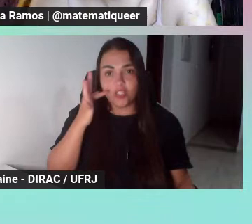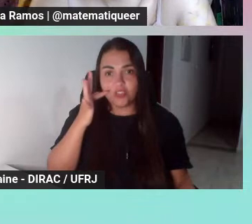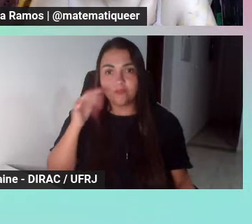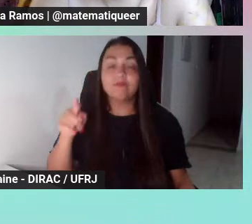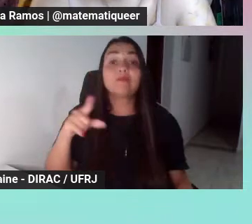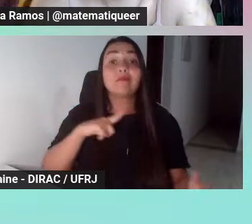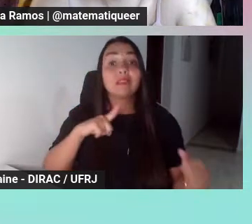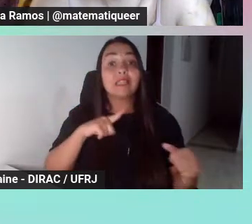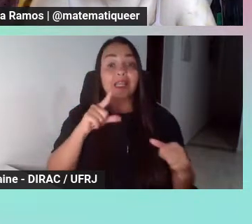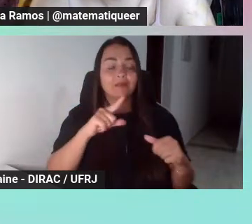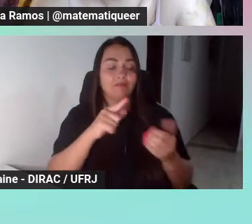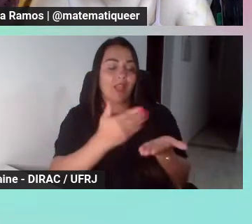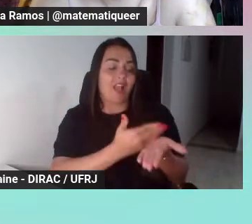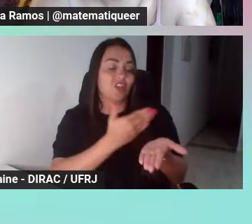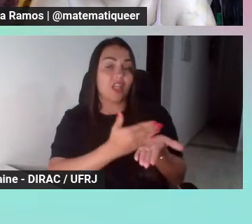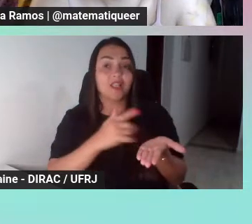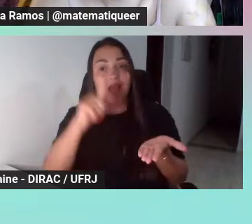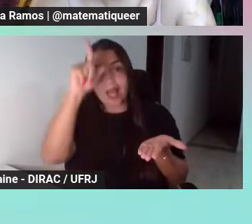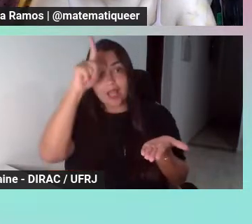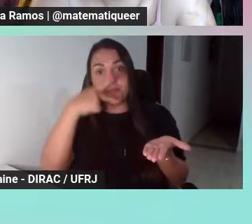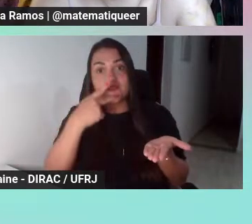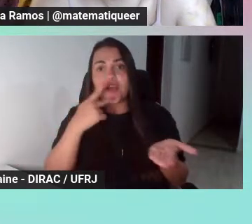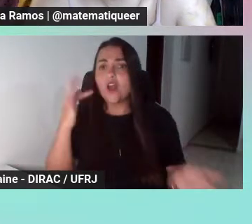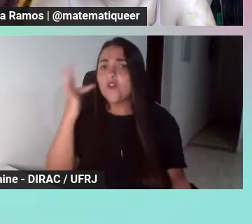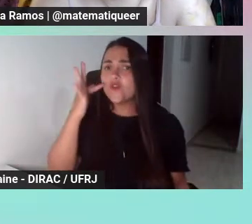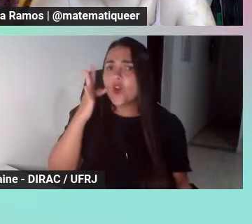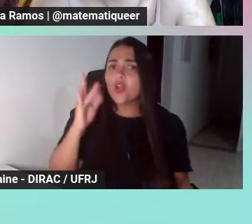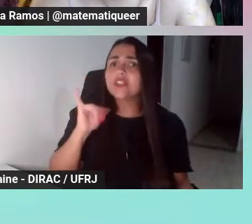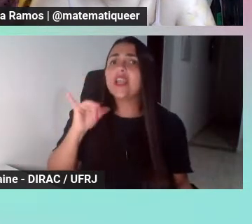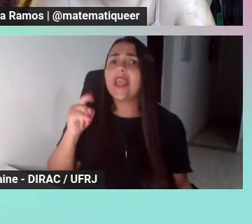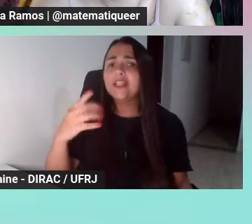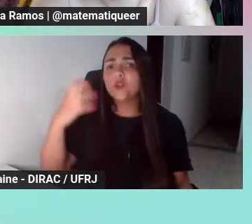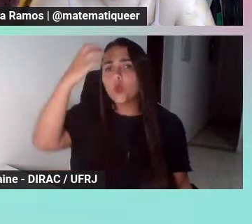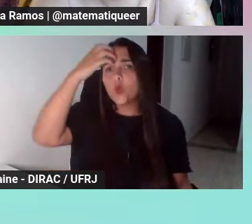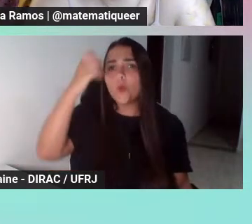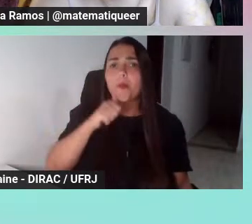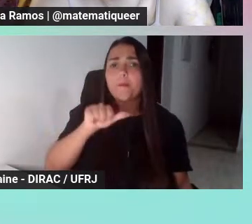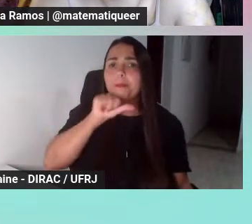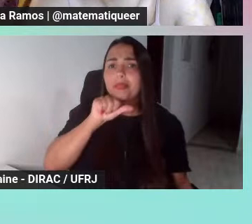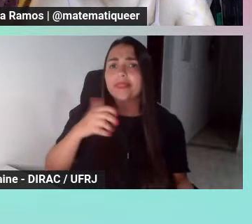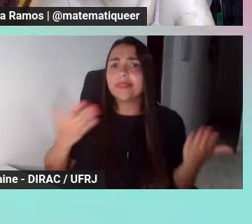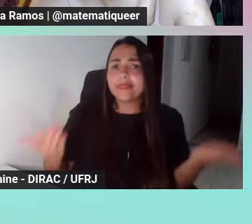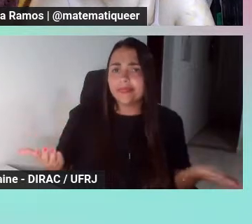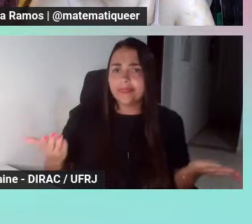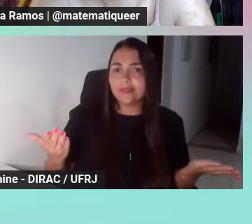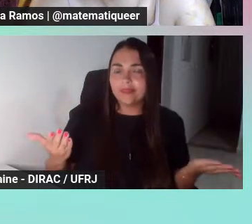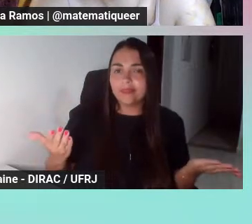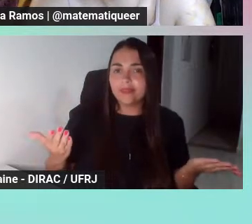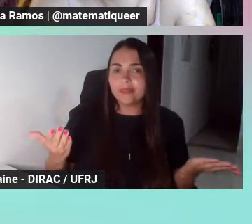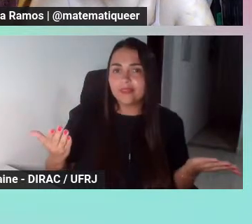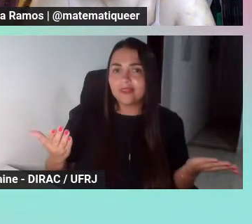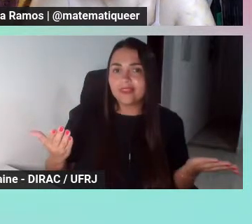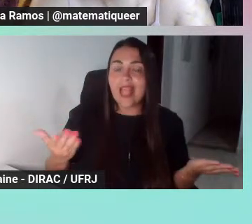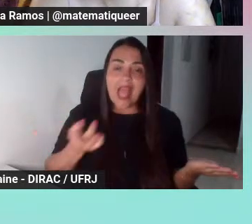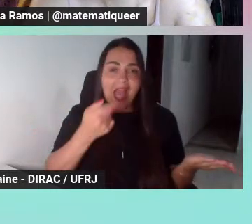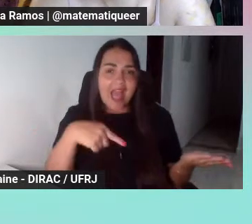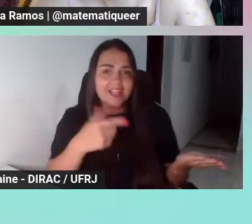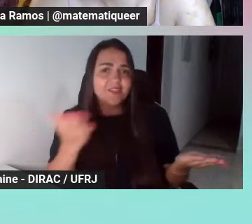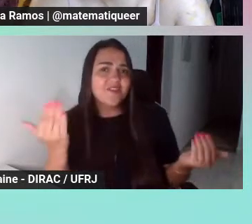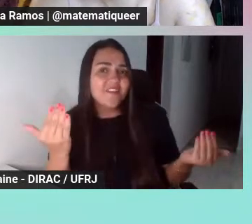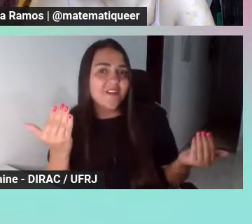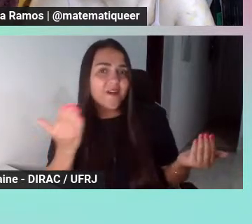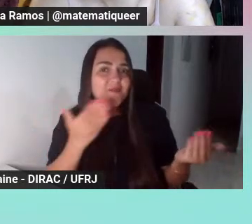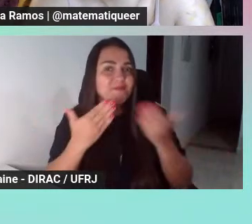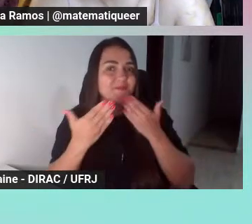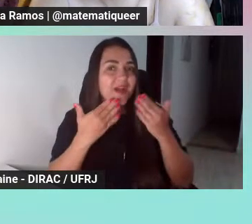que quer dizer assim: Freud, que negócio é esse de culpa materna? Sabe? E aí a gente fica chamando as pessoas para esse papo.